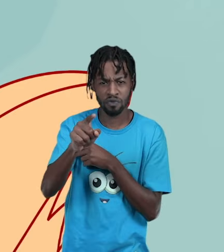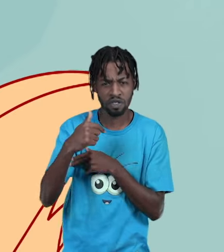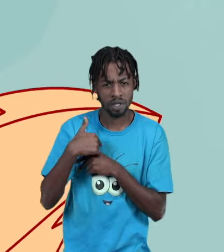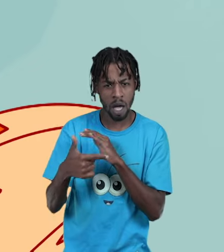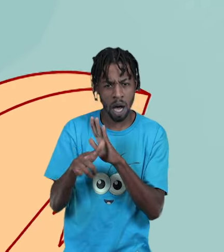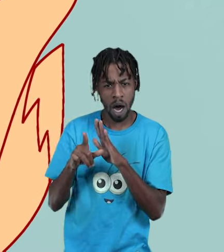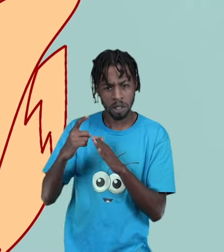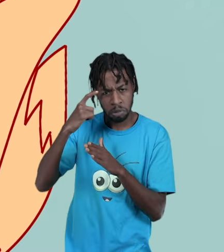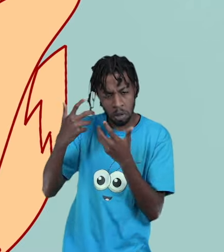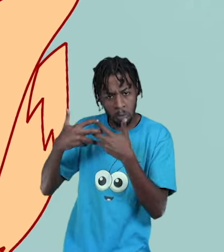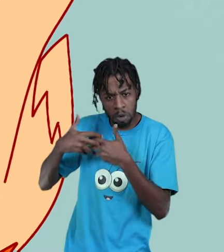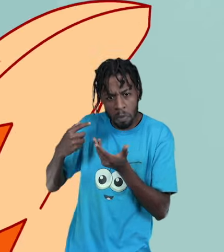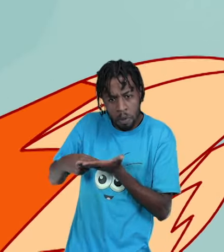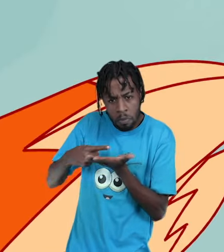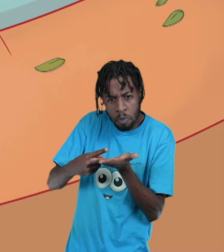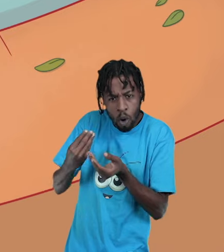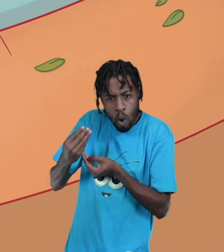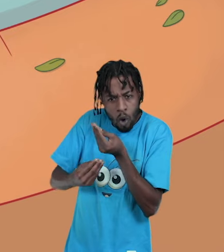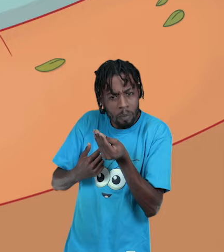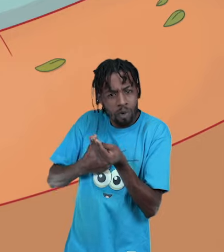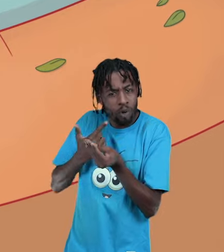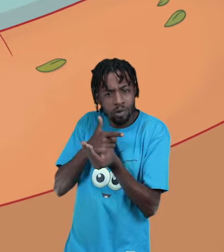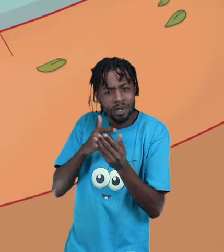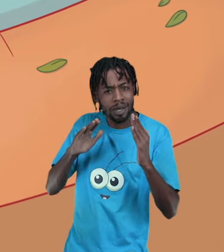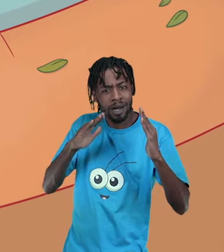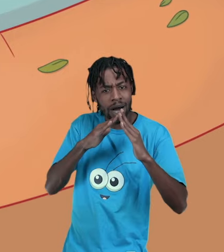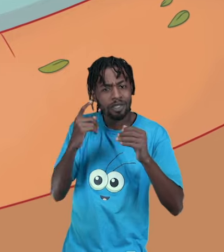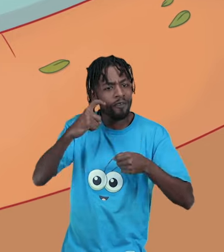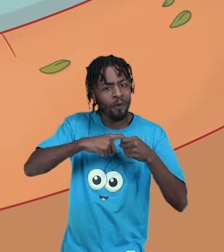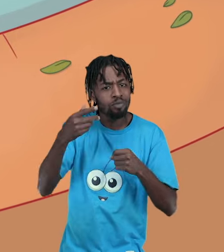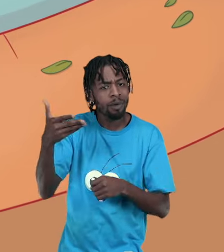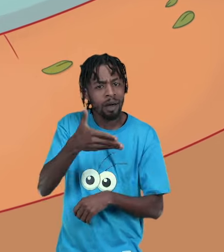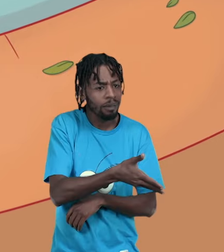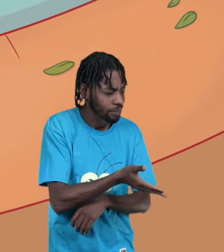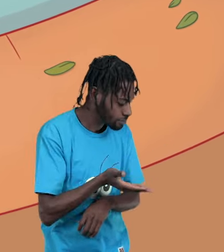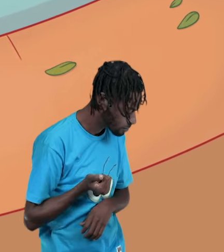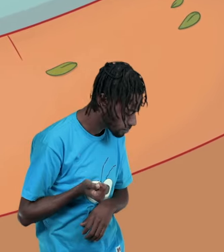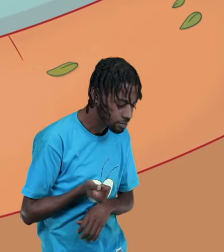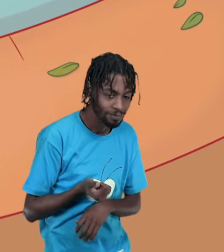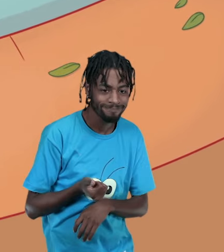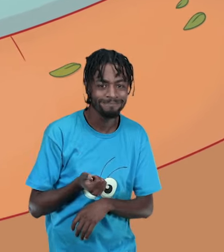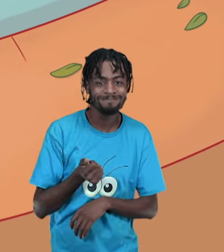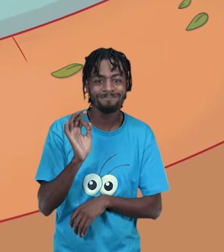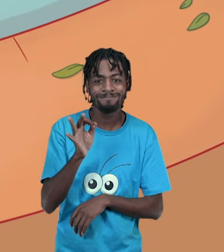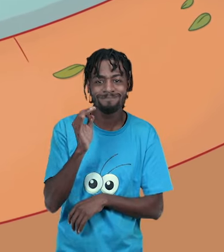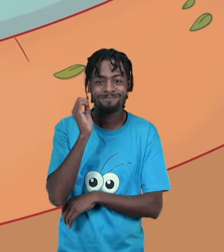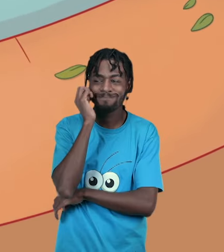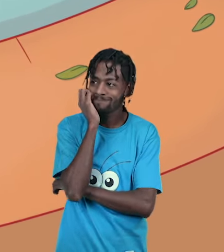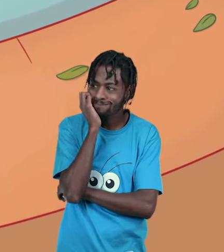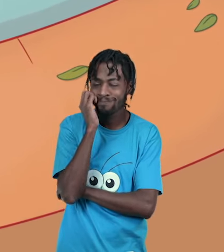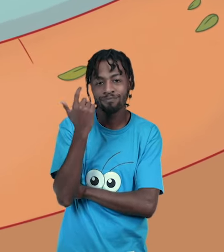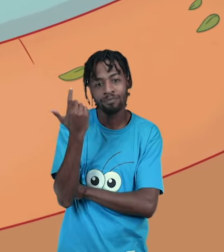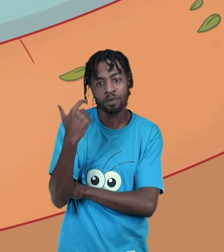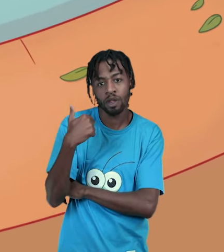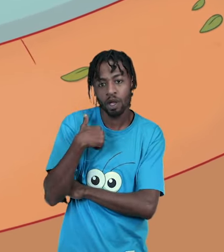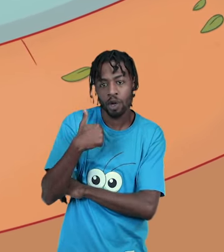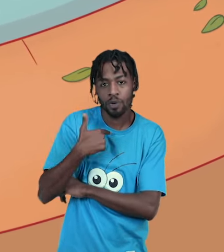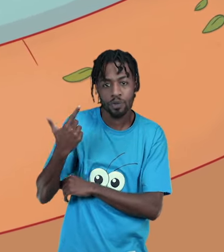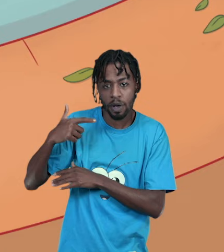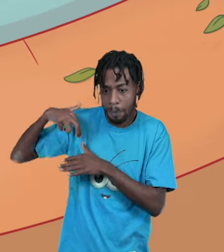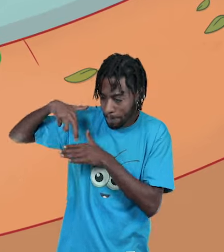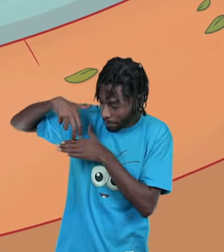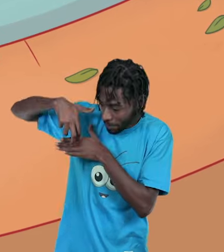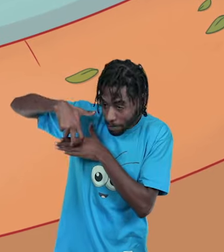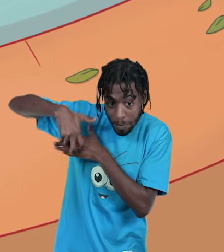você planejou tudo antes de vir? Até como voltar pra casa? É, bem... eu ia voltar pela